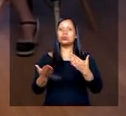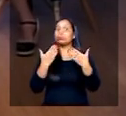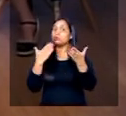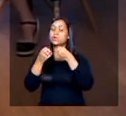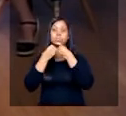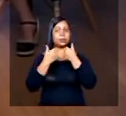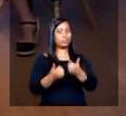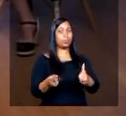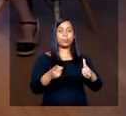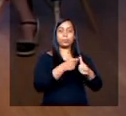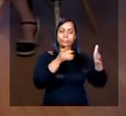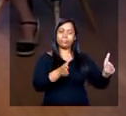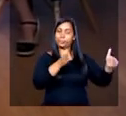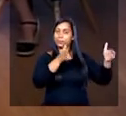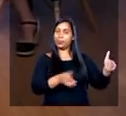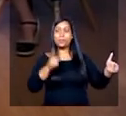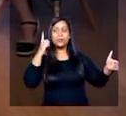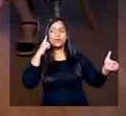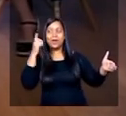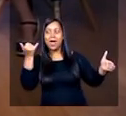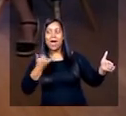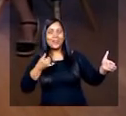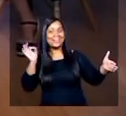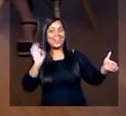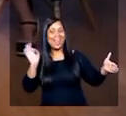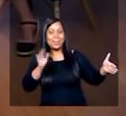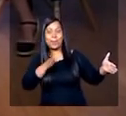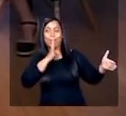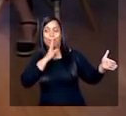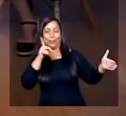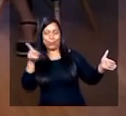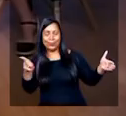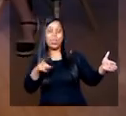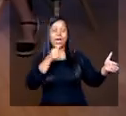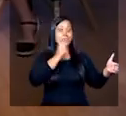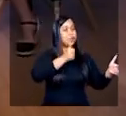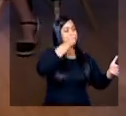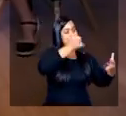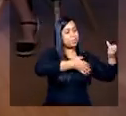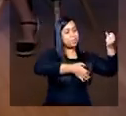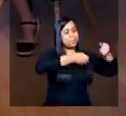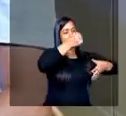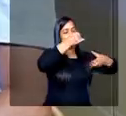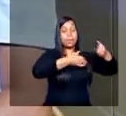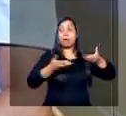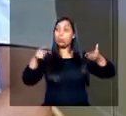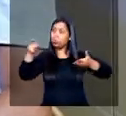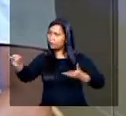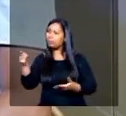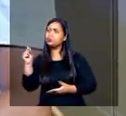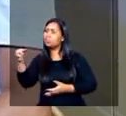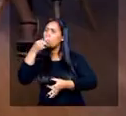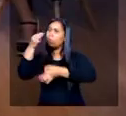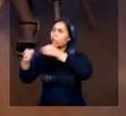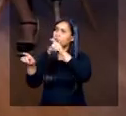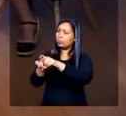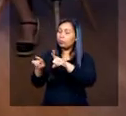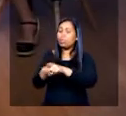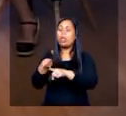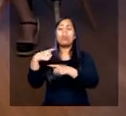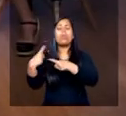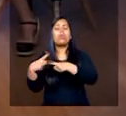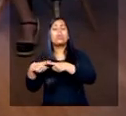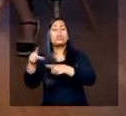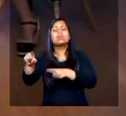tão bom que no primeiro bloco a gente nem ouviu a sua voz, Aline. A Cláudia foi, e agora eu quero te ouvir também. Por que vocês